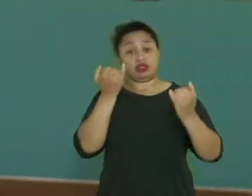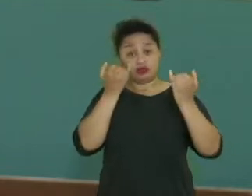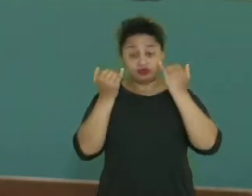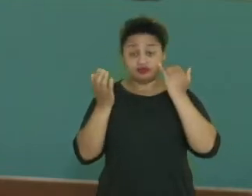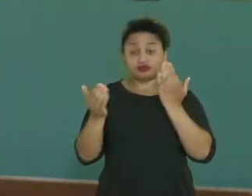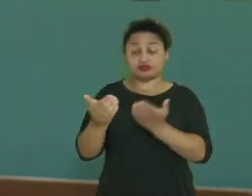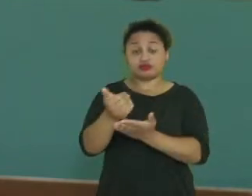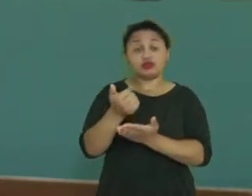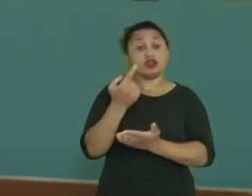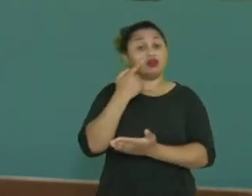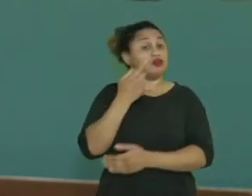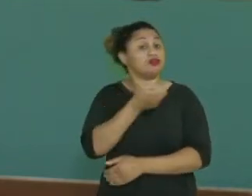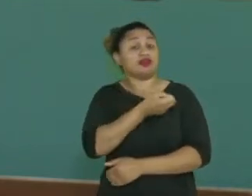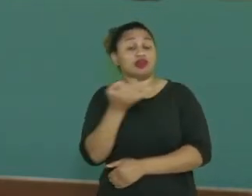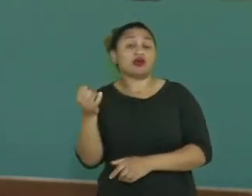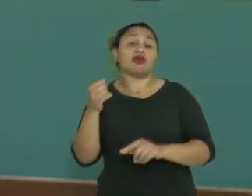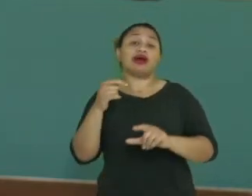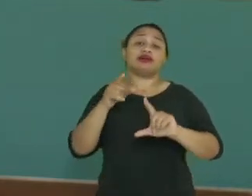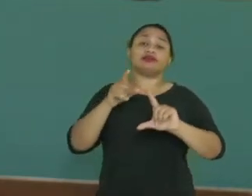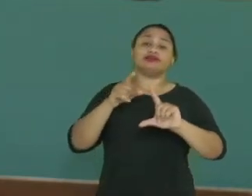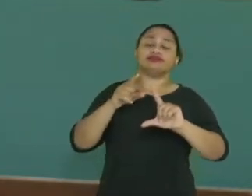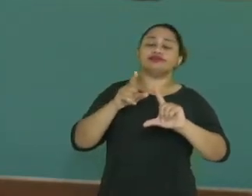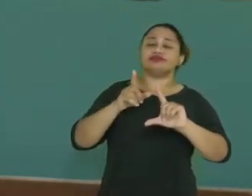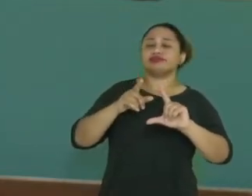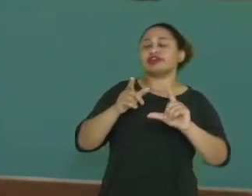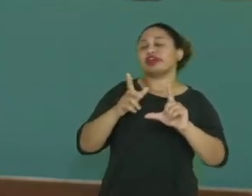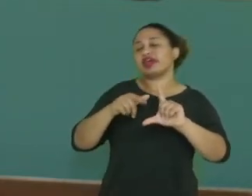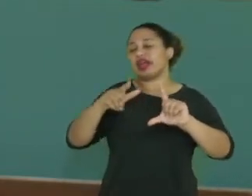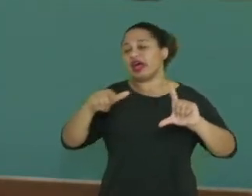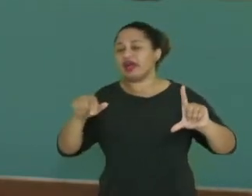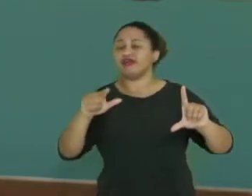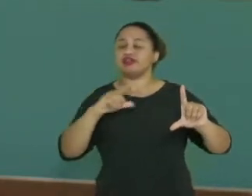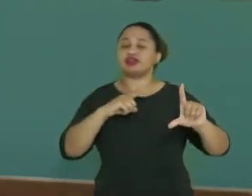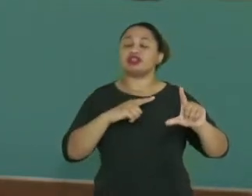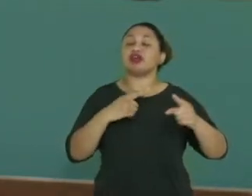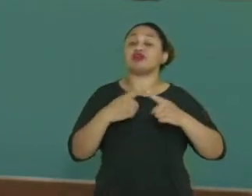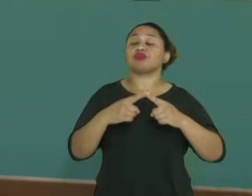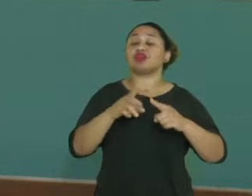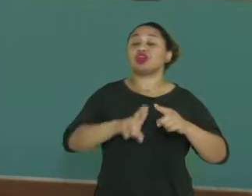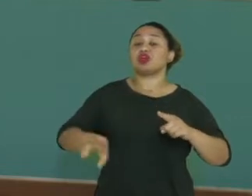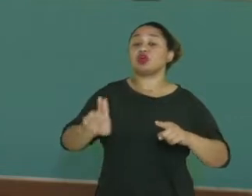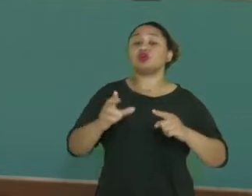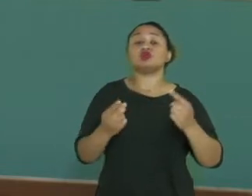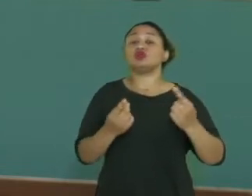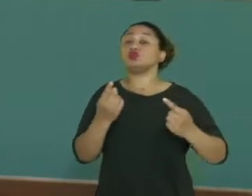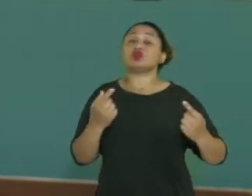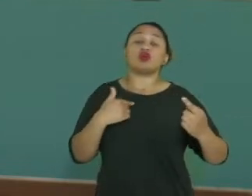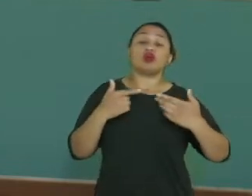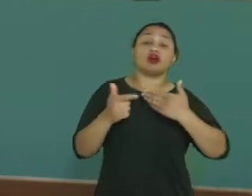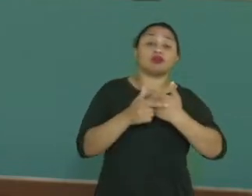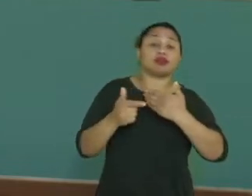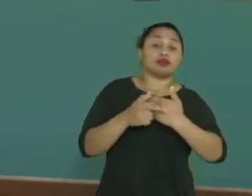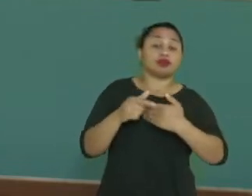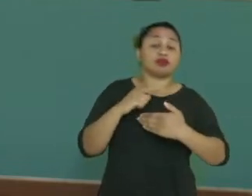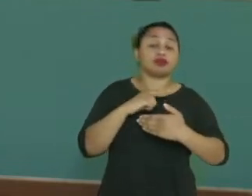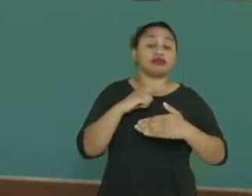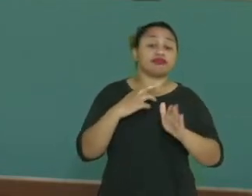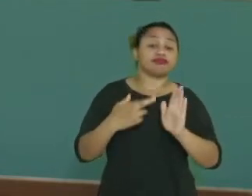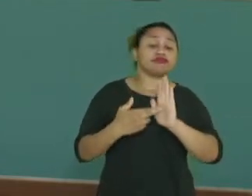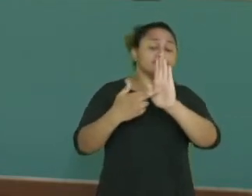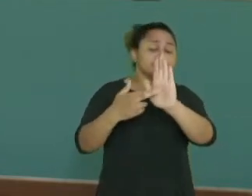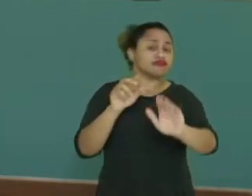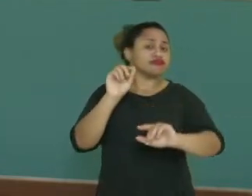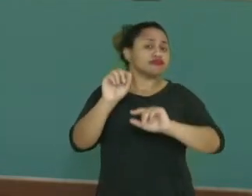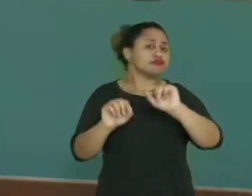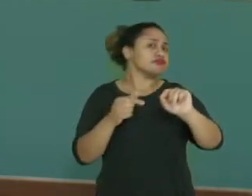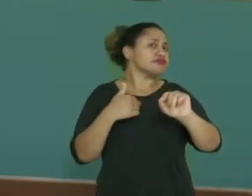quais gráficos que são possíveis, né? Para que eu utilizo esse gráfico, quais são as funcionalidades em representar as